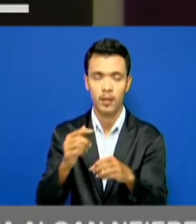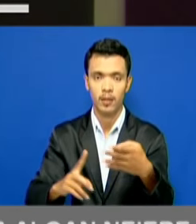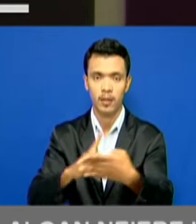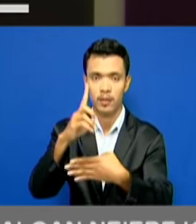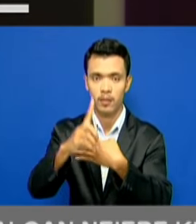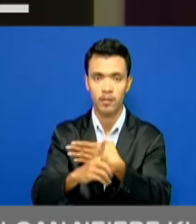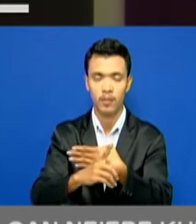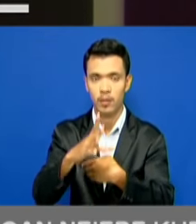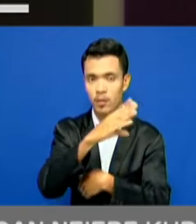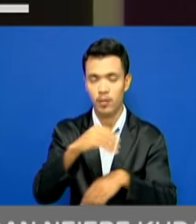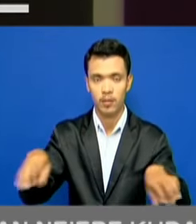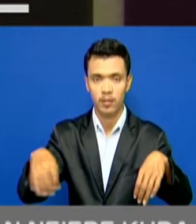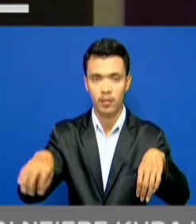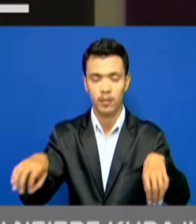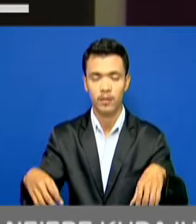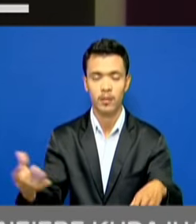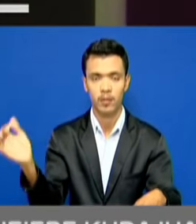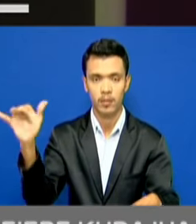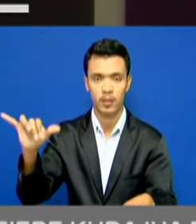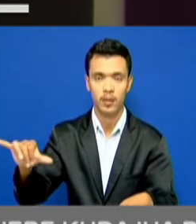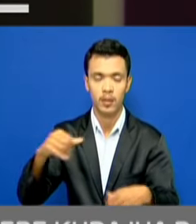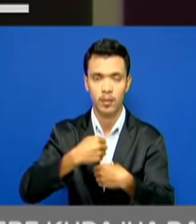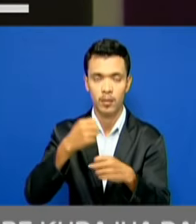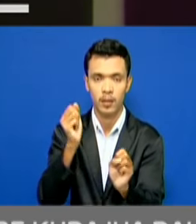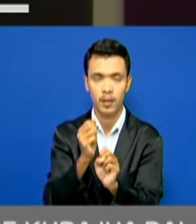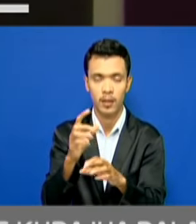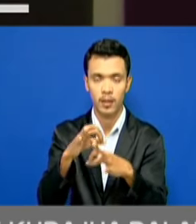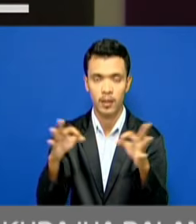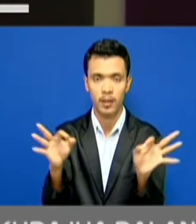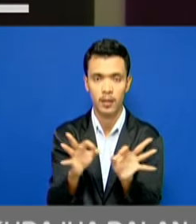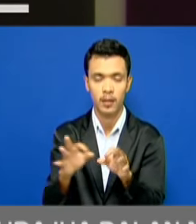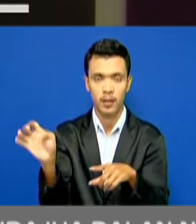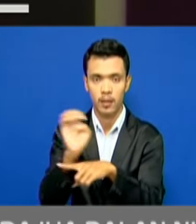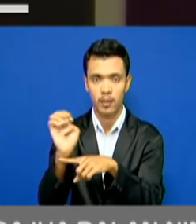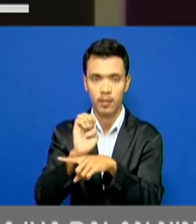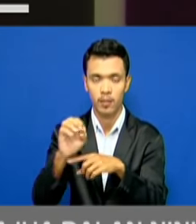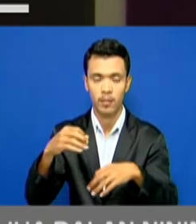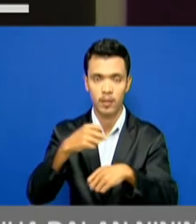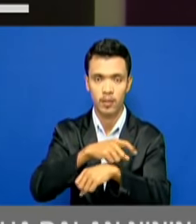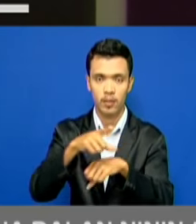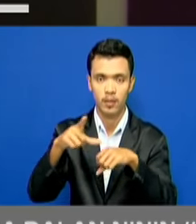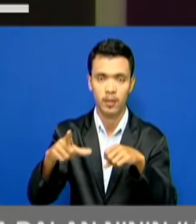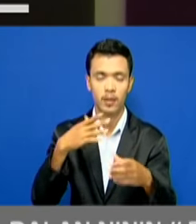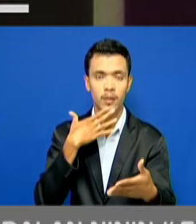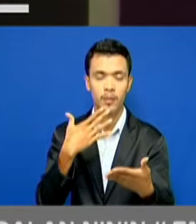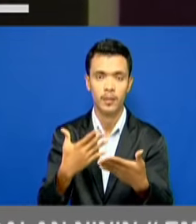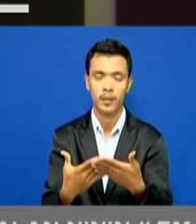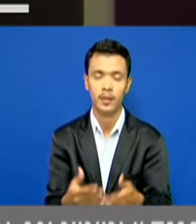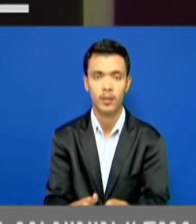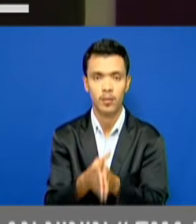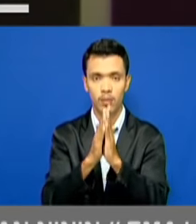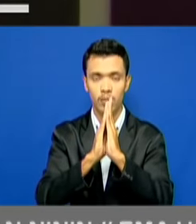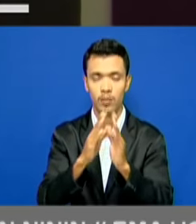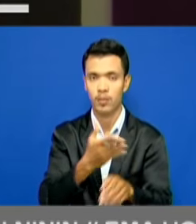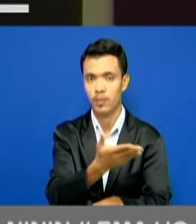reforma sistema financeiro Sira, onde alcança progresso econômico no social e bem sustentável. A uso de tabotira,